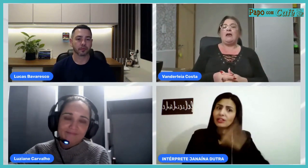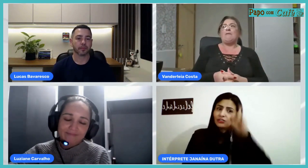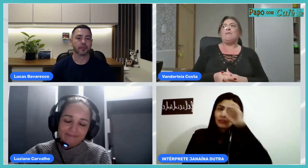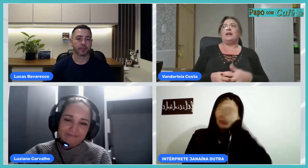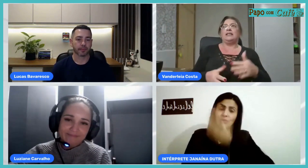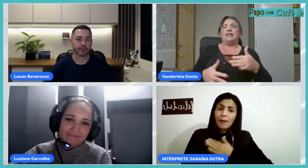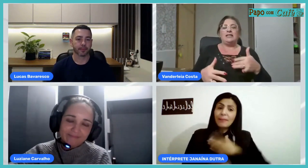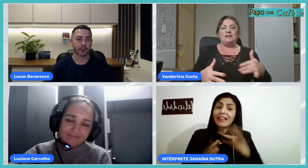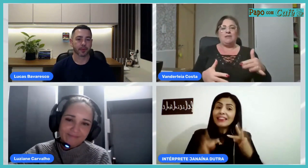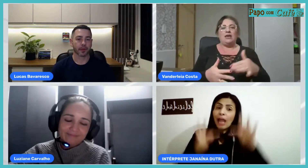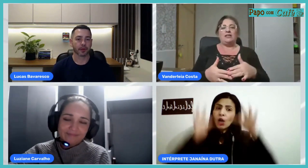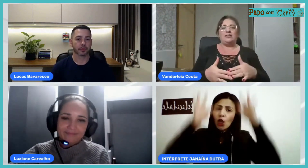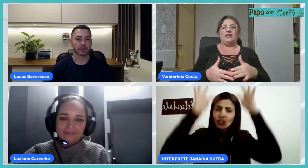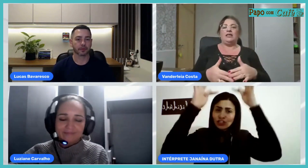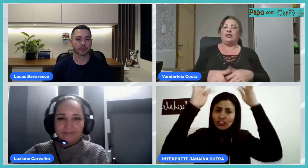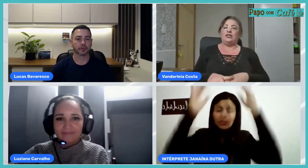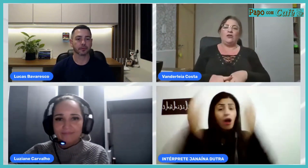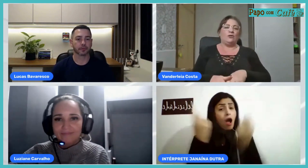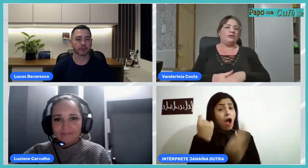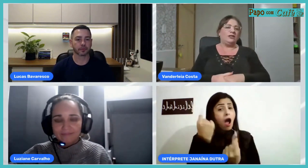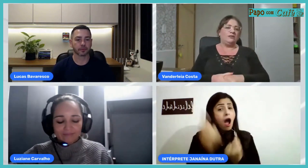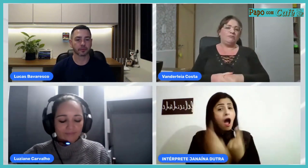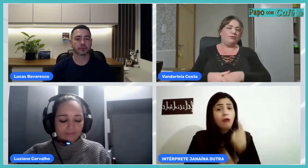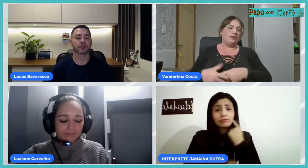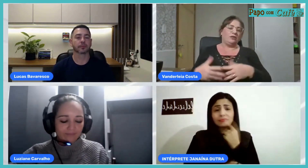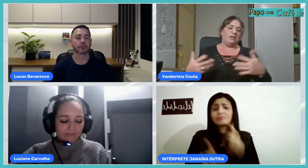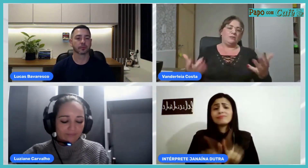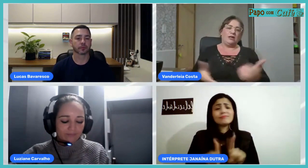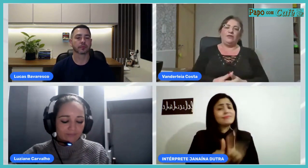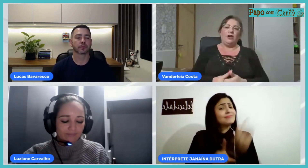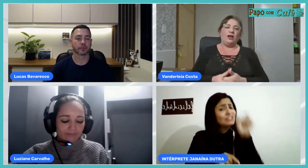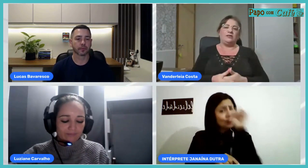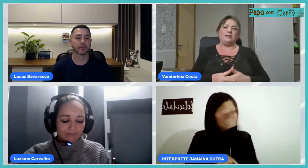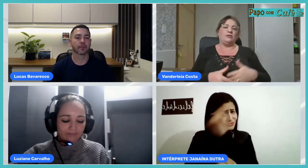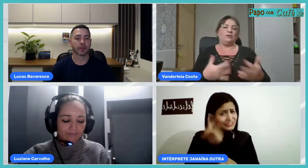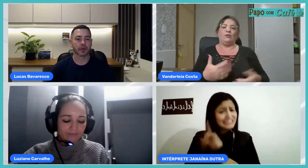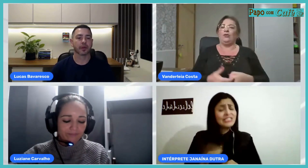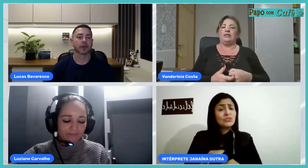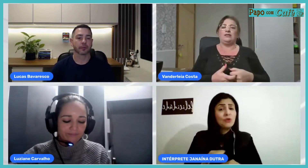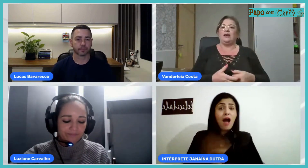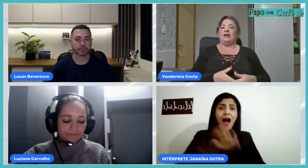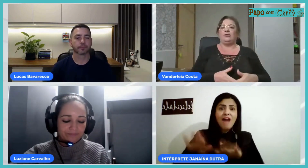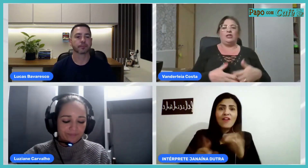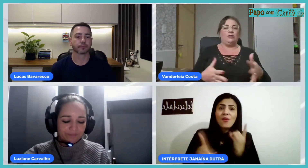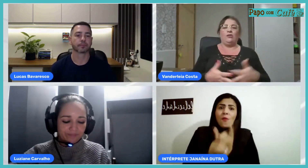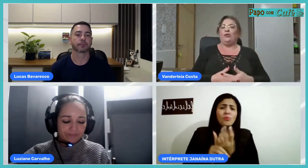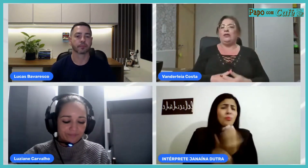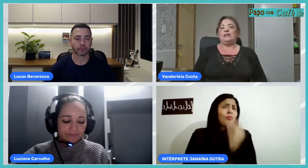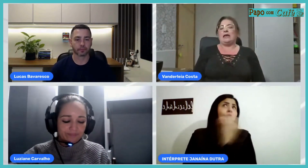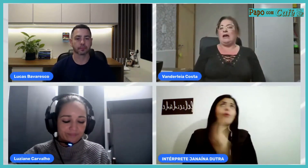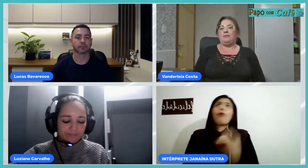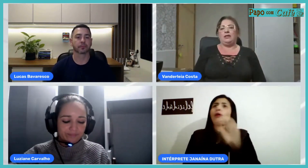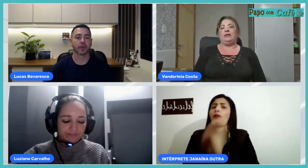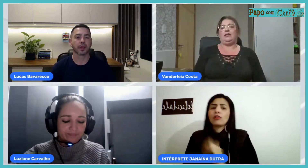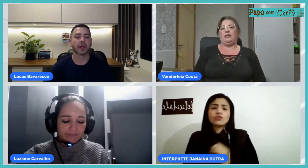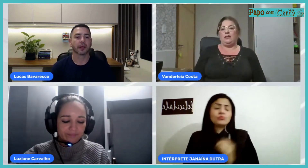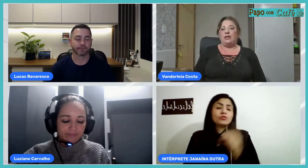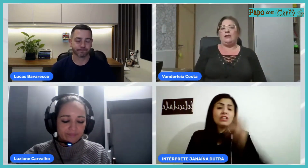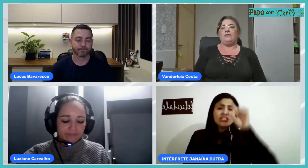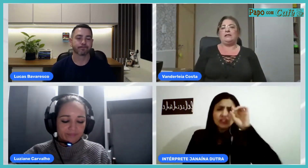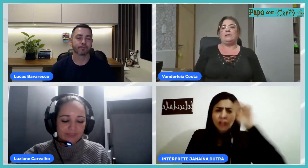também. Mas nesse meio, assim, a gente encontra profissionais maravilhosos, instrutores, diretores,